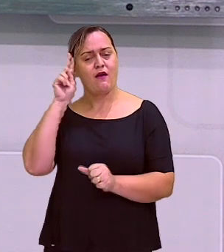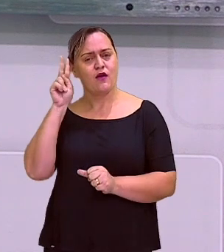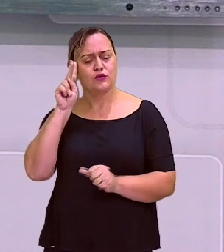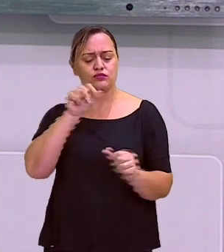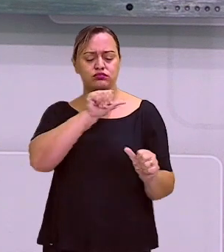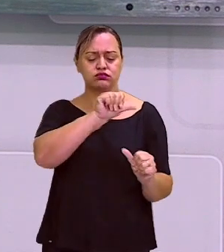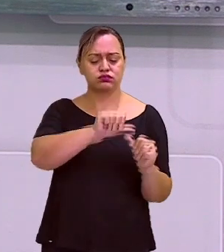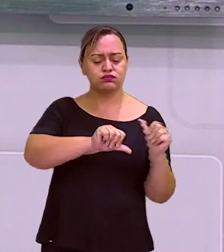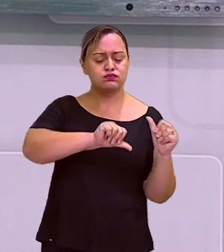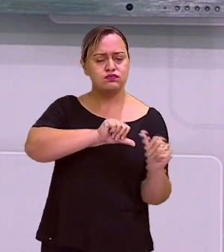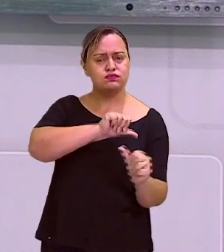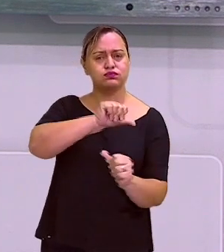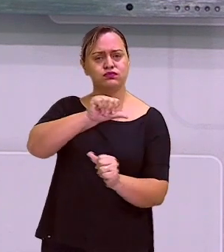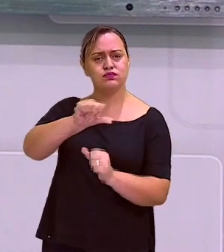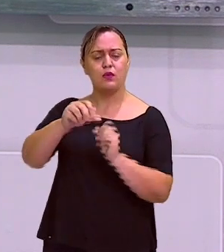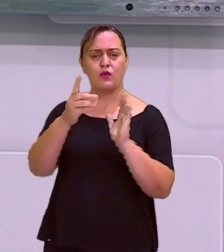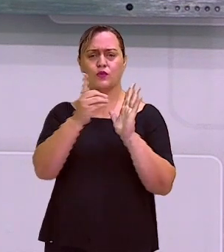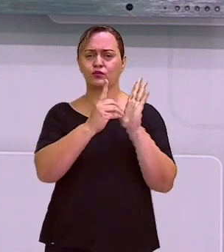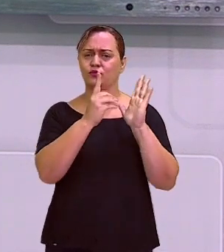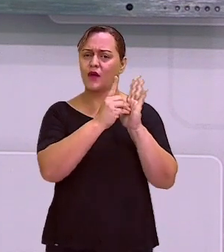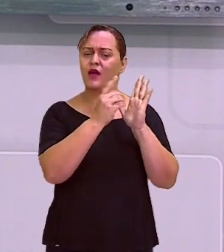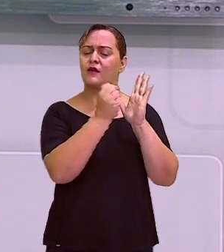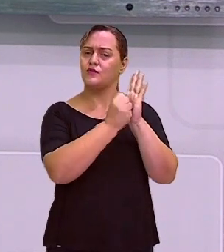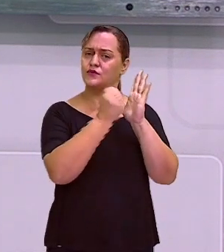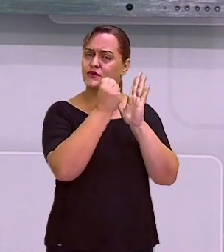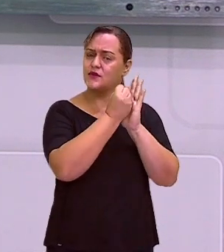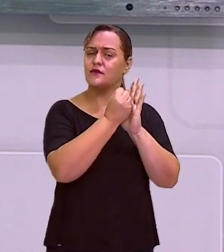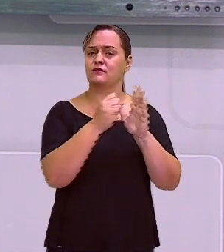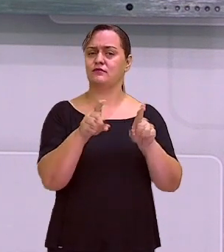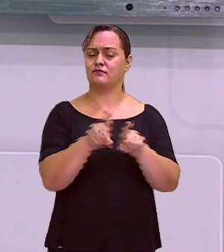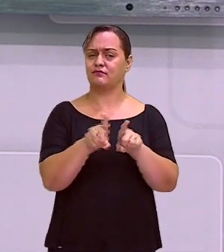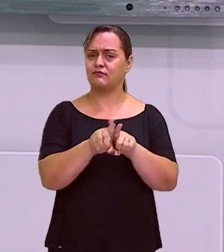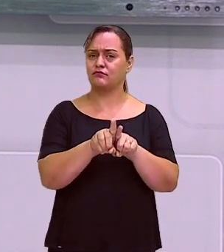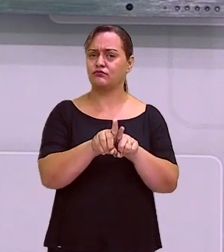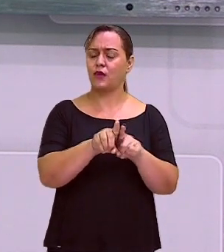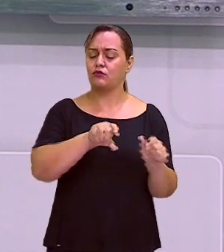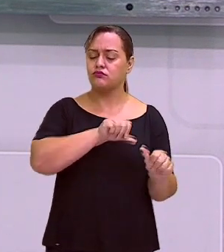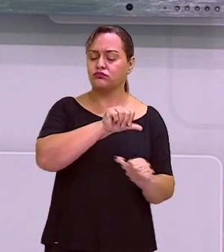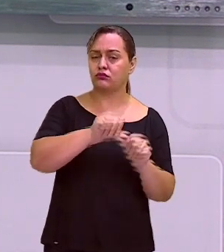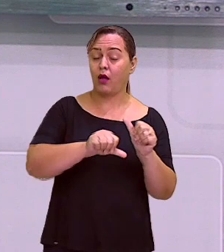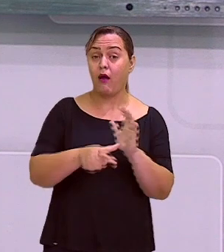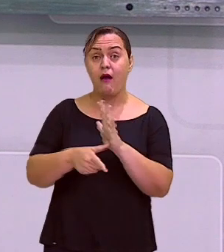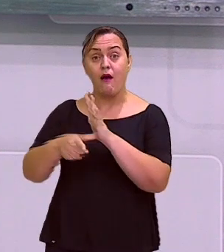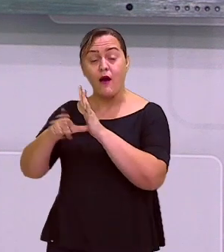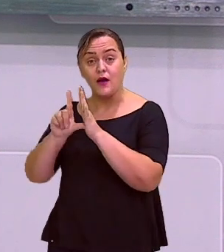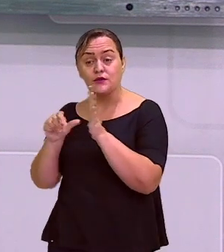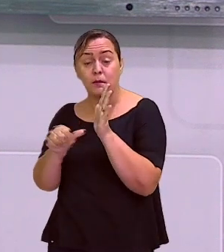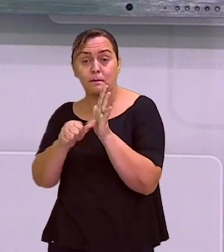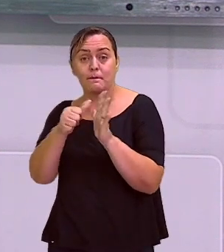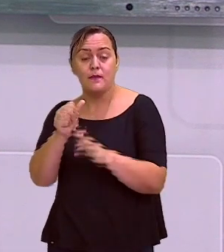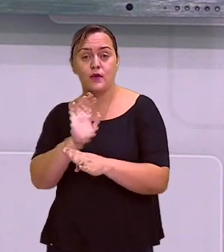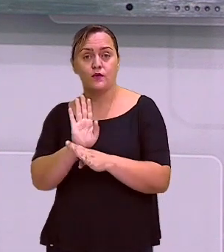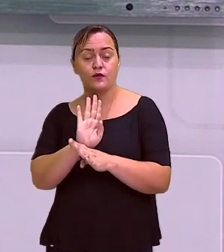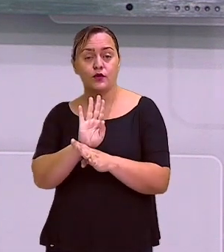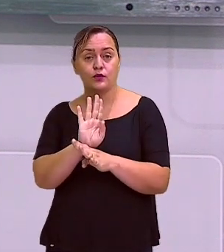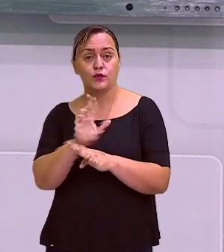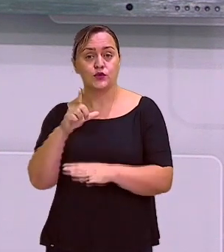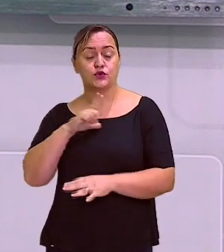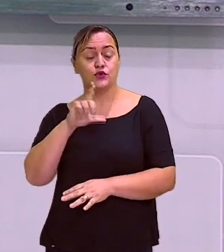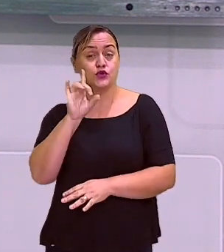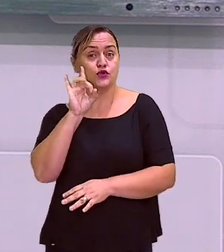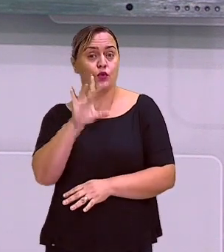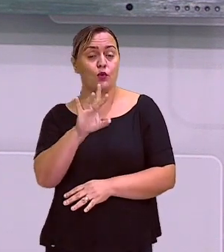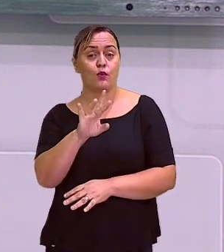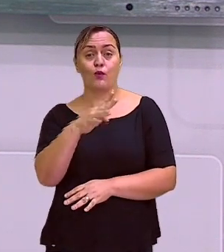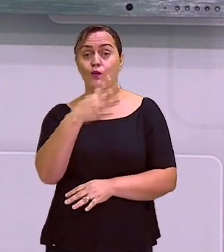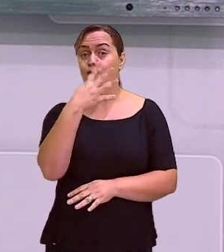dos anos, das décadas, dos séculos. Então, assim, 45 segundos de um primeiro filme é impressionante,